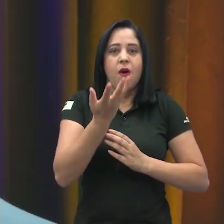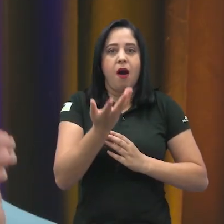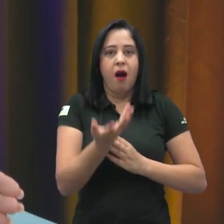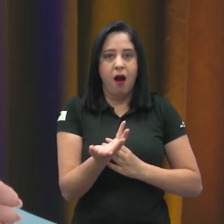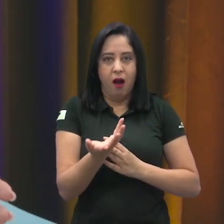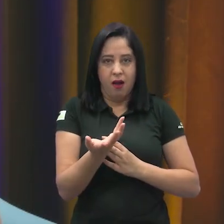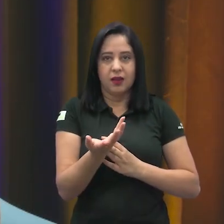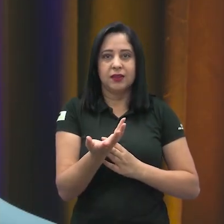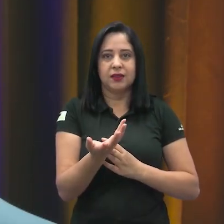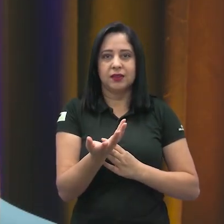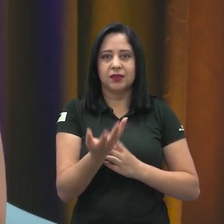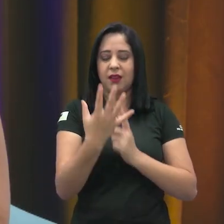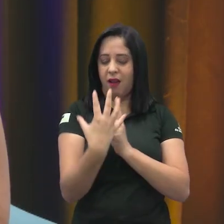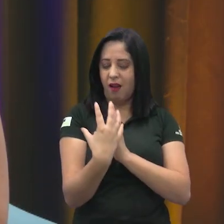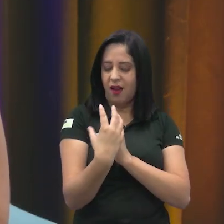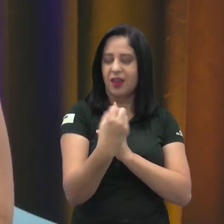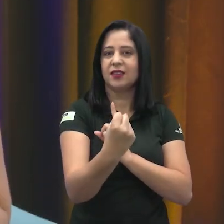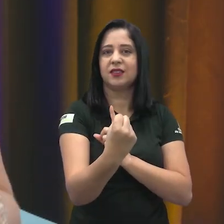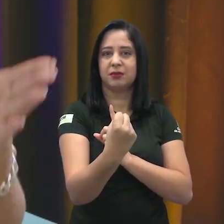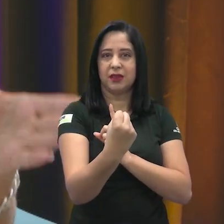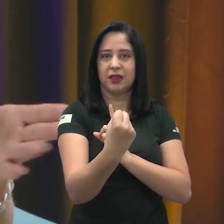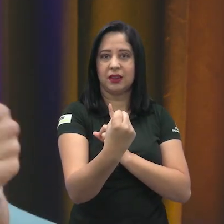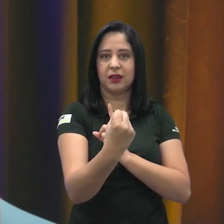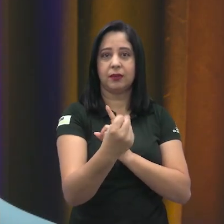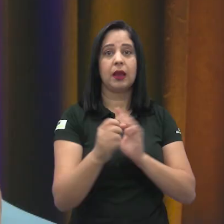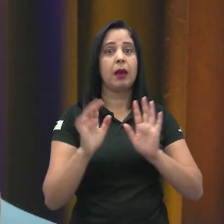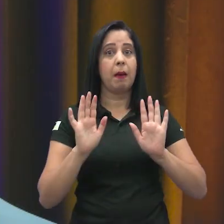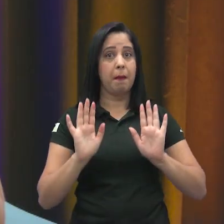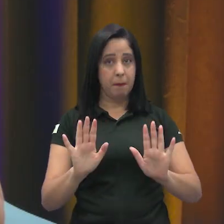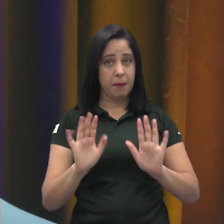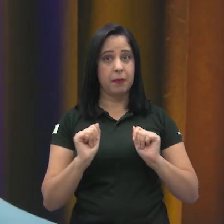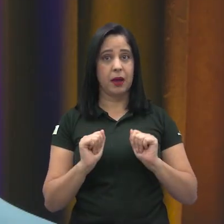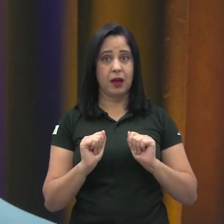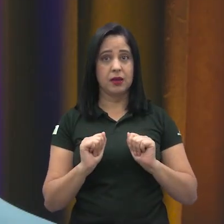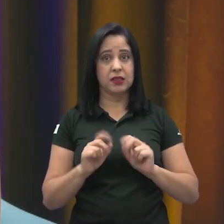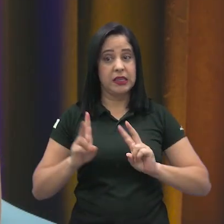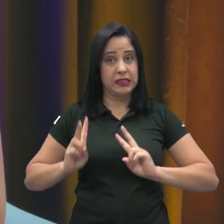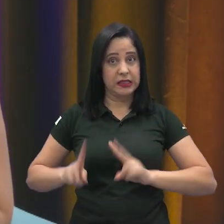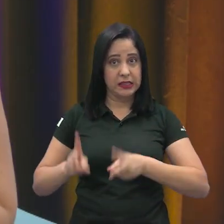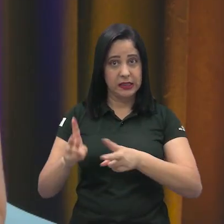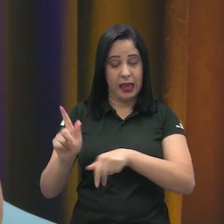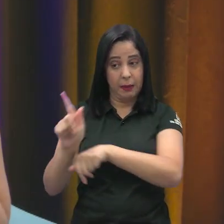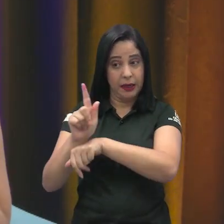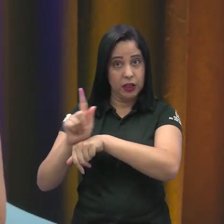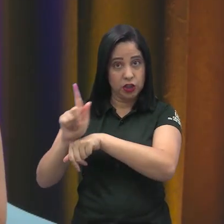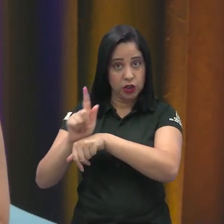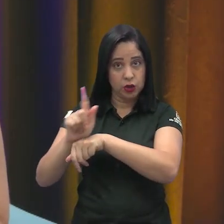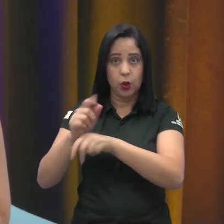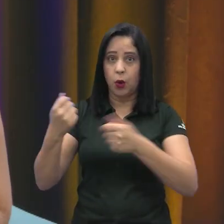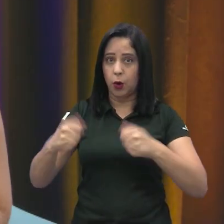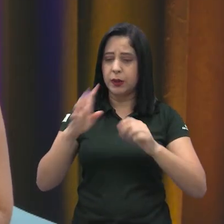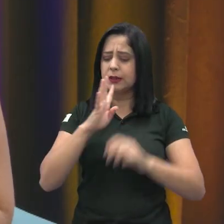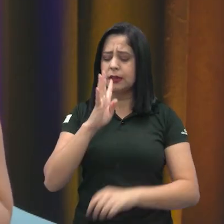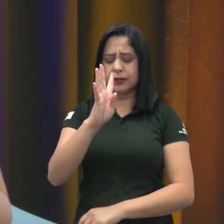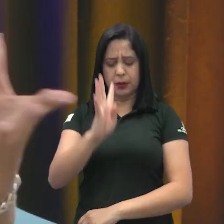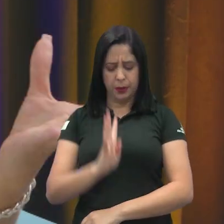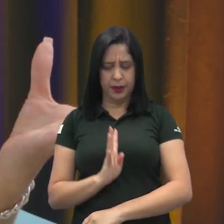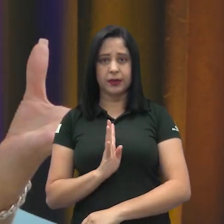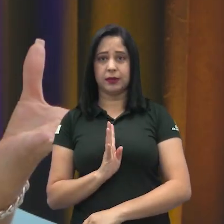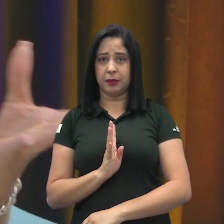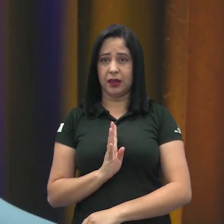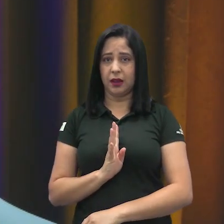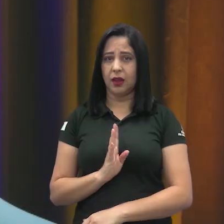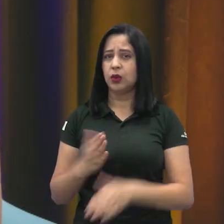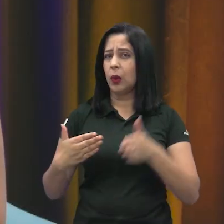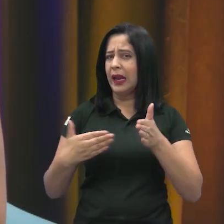com excelência e inspirar times. Precisamos entender que o motor de toda grande gestão é o autoconhecimento. Quem você